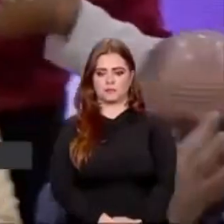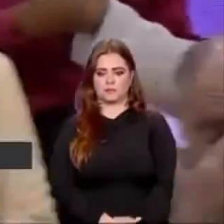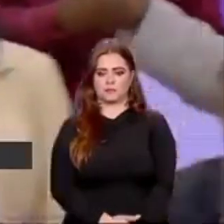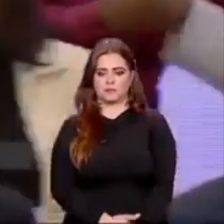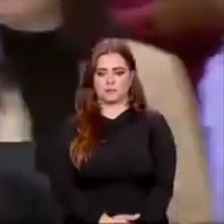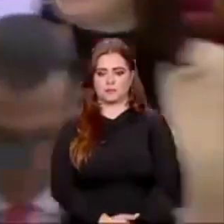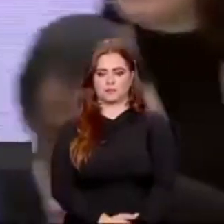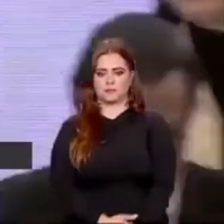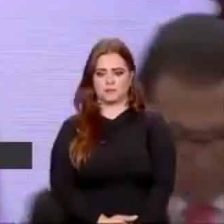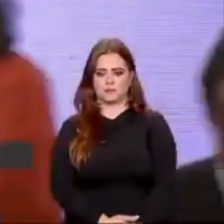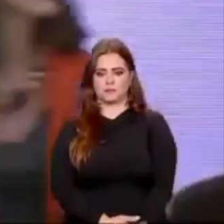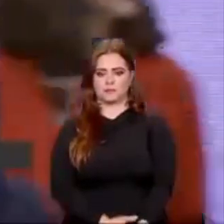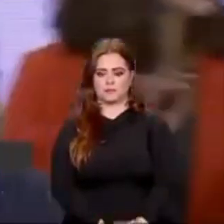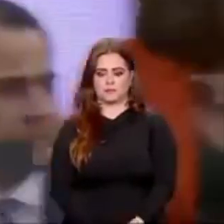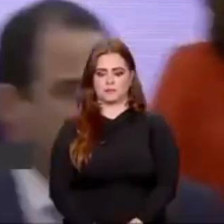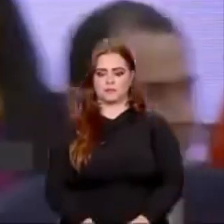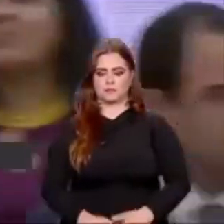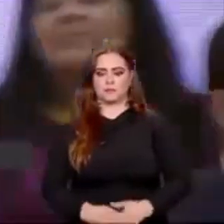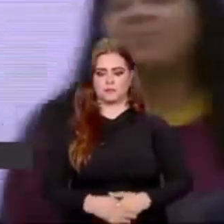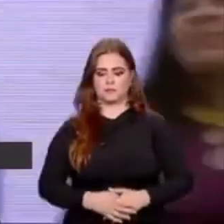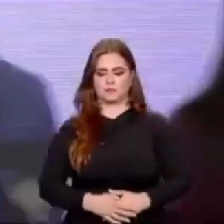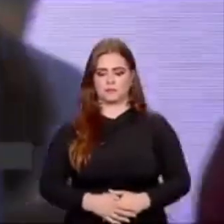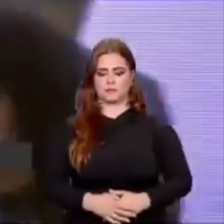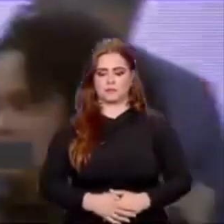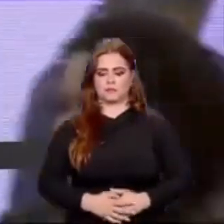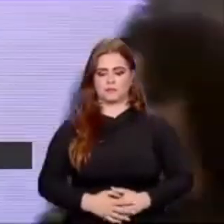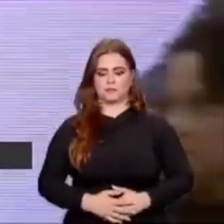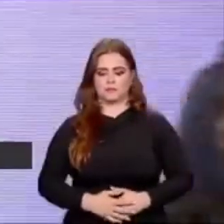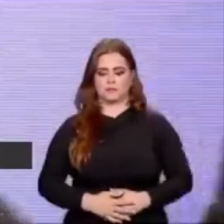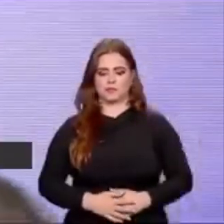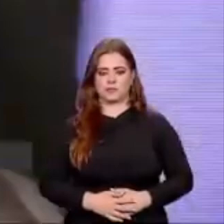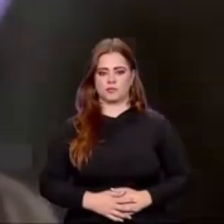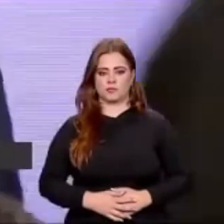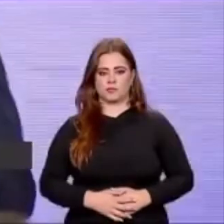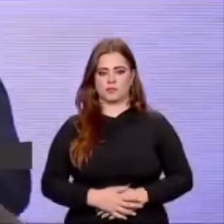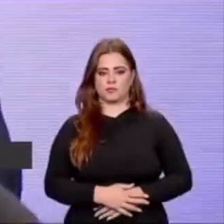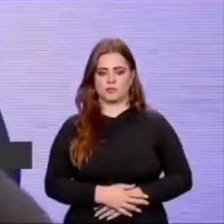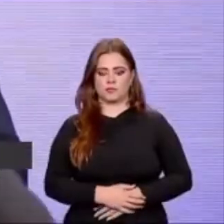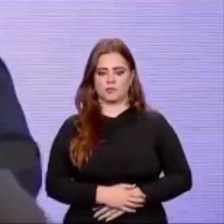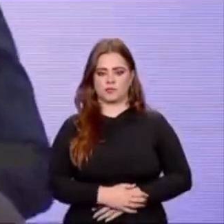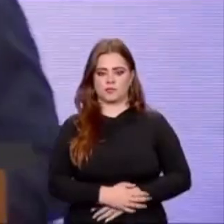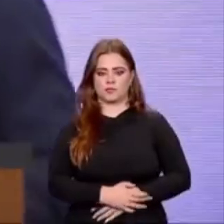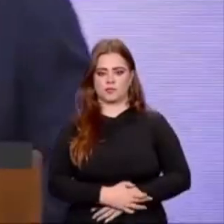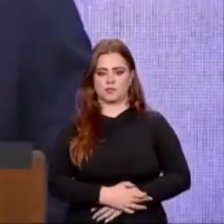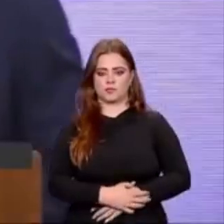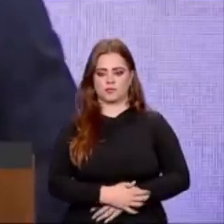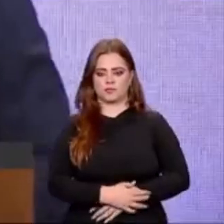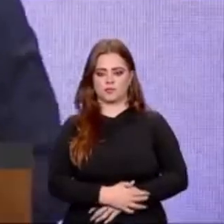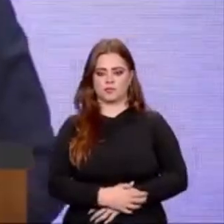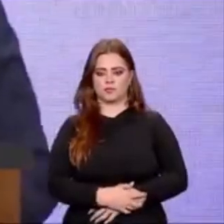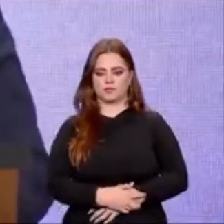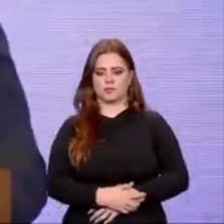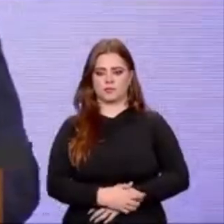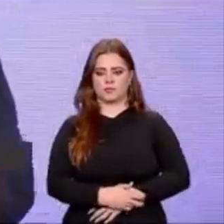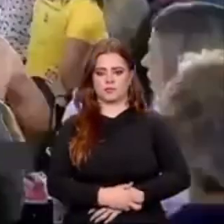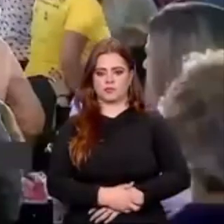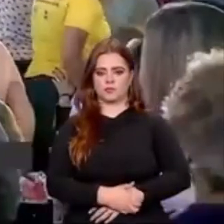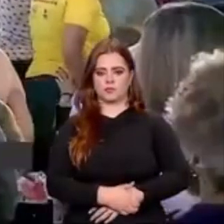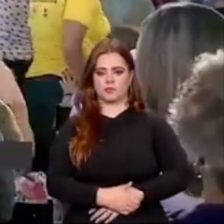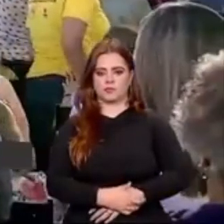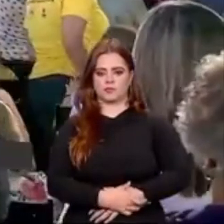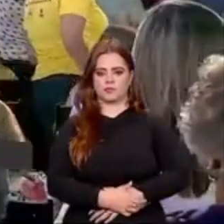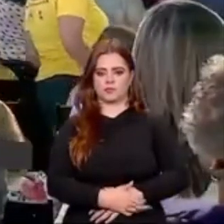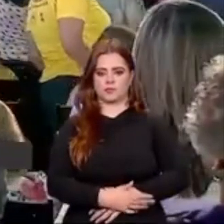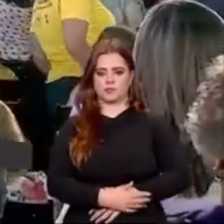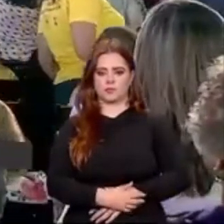A lei já foi sancionada pelo presidente Lula e vai garantir igualdade salarial entre homens e mulheres que desempenharem